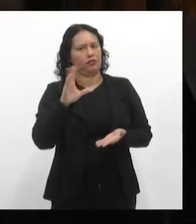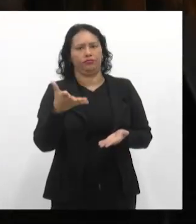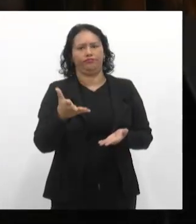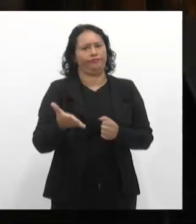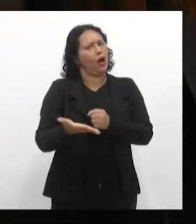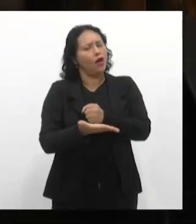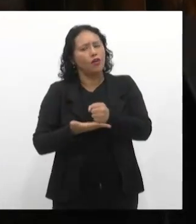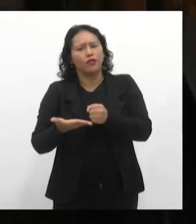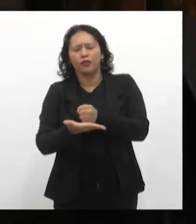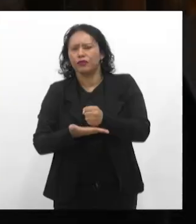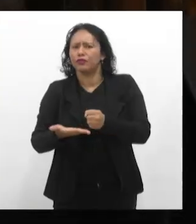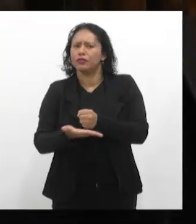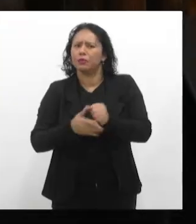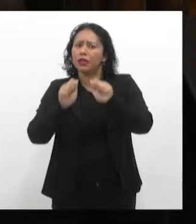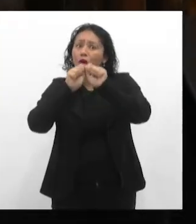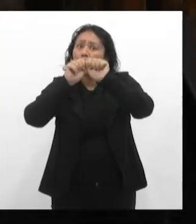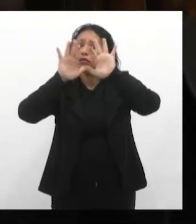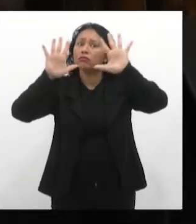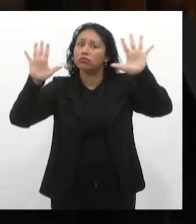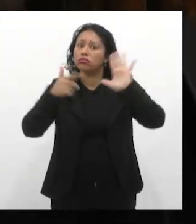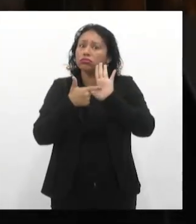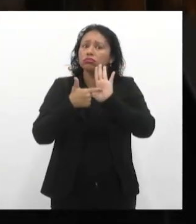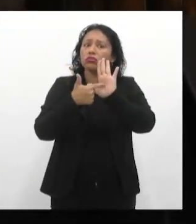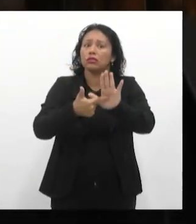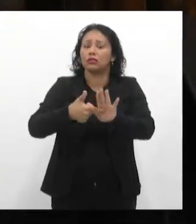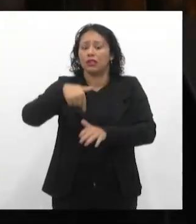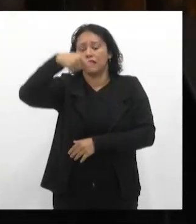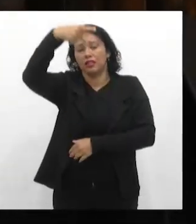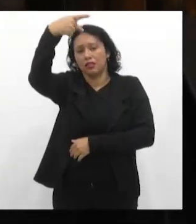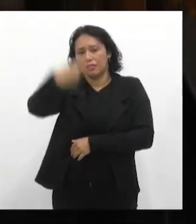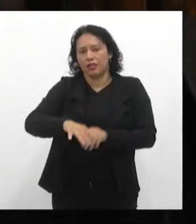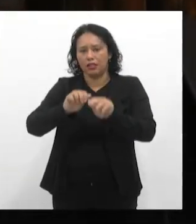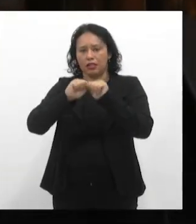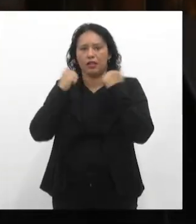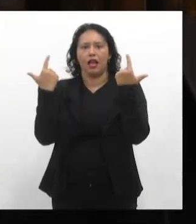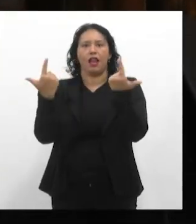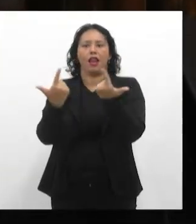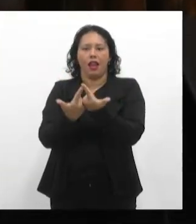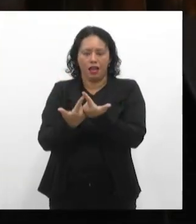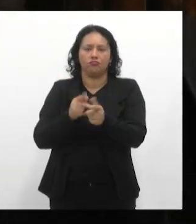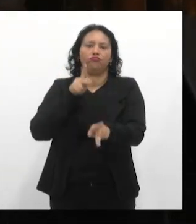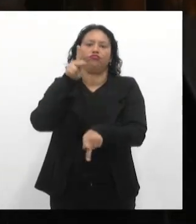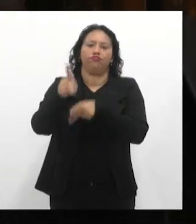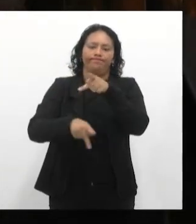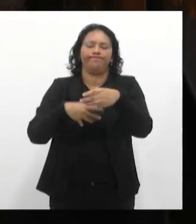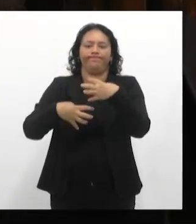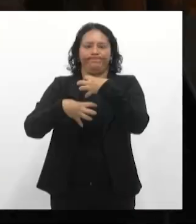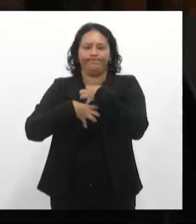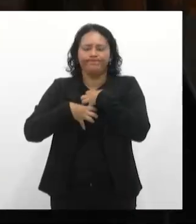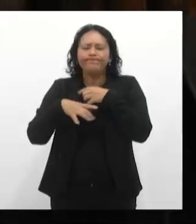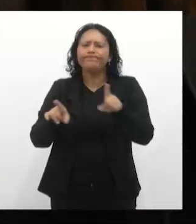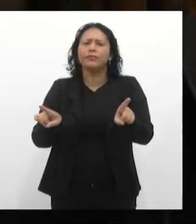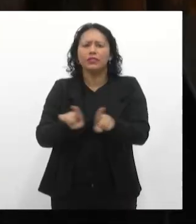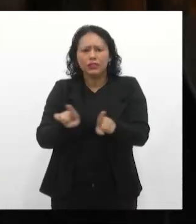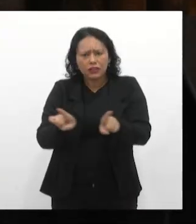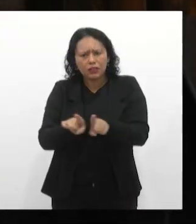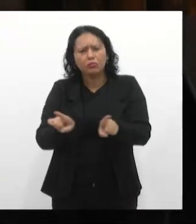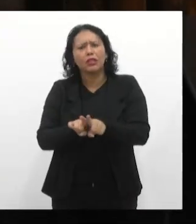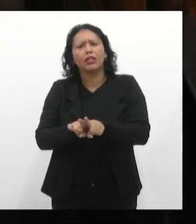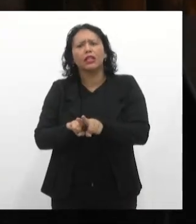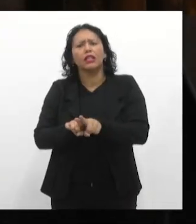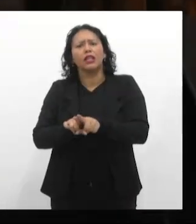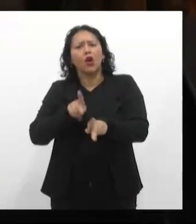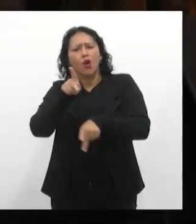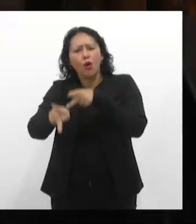que haja transparência, mas que essa casa aqui, a casa do povo, se sensibilize com o povo que mais sofre